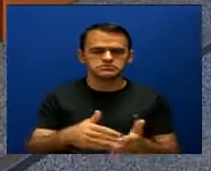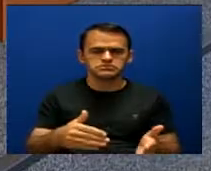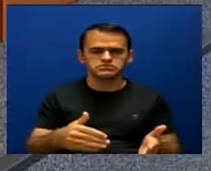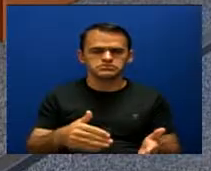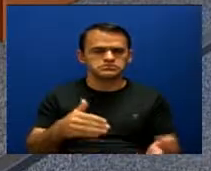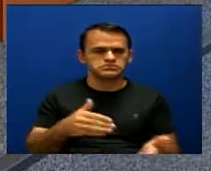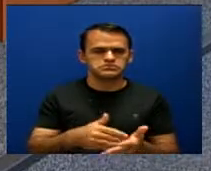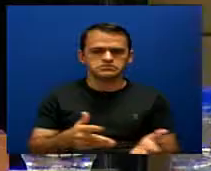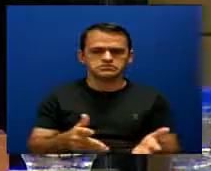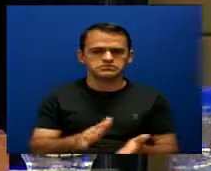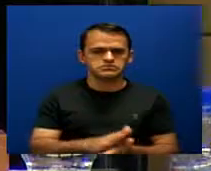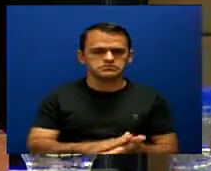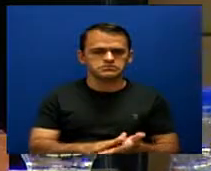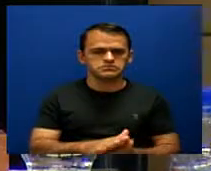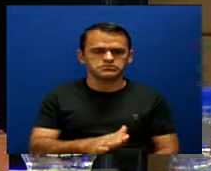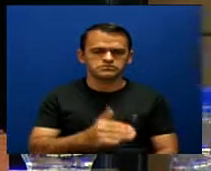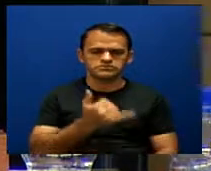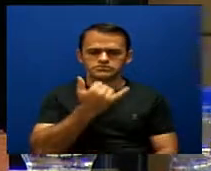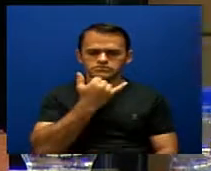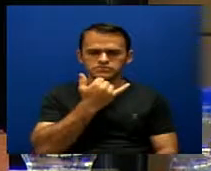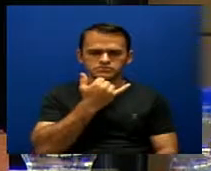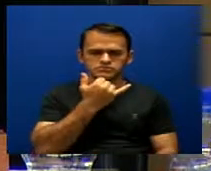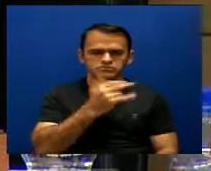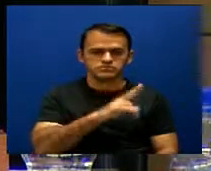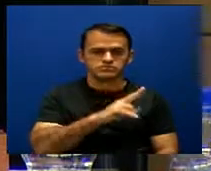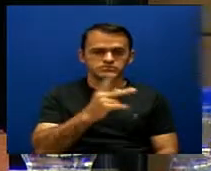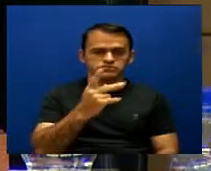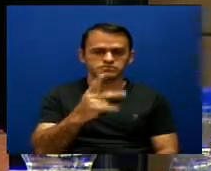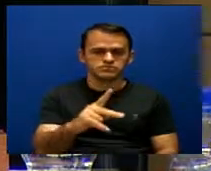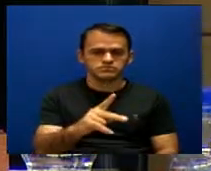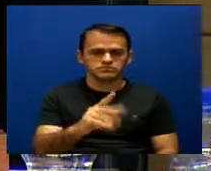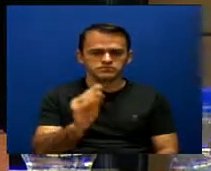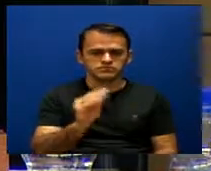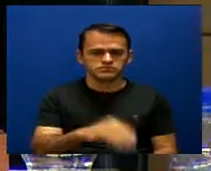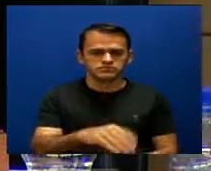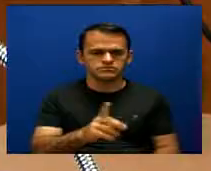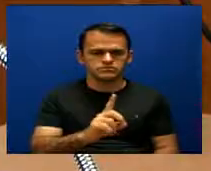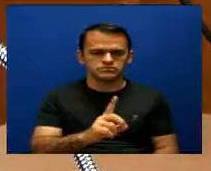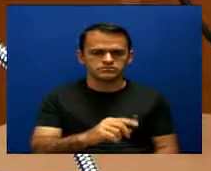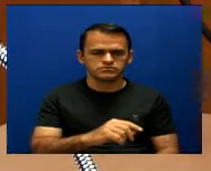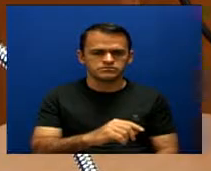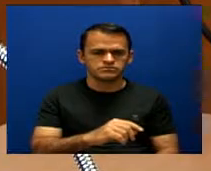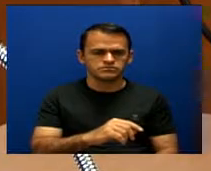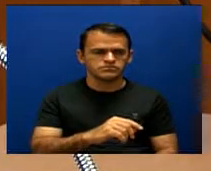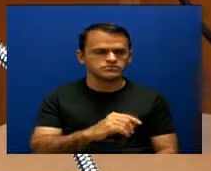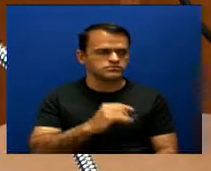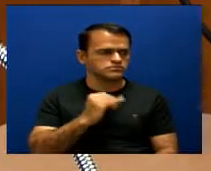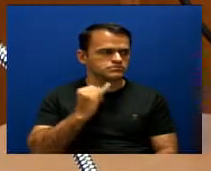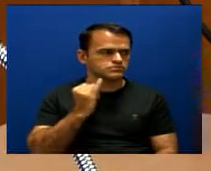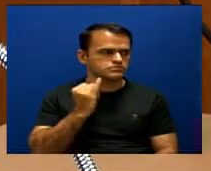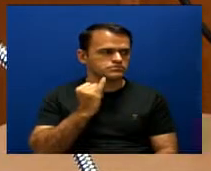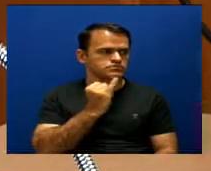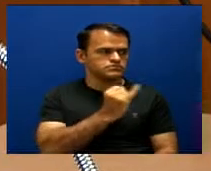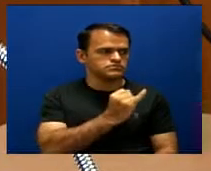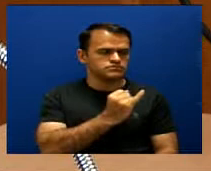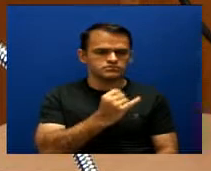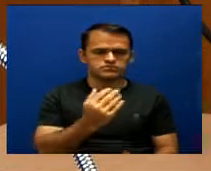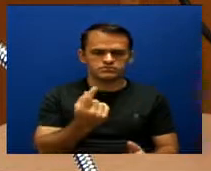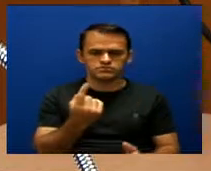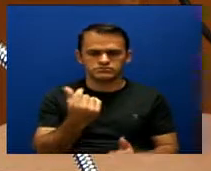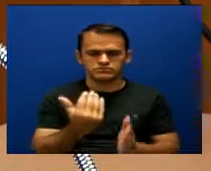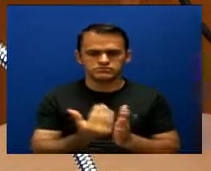Desculpe, vereador, eu não, acabei não marcando que o nome do senhor não ficando conversa. Não, pode mas falar, então fique à vontade. O senhor transmite ao padre que as minhas